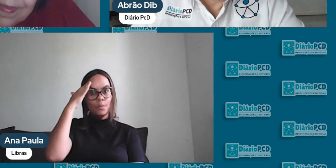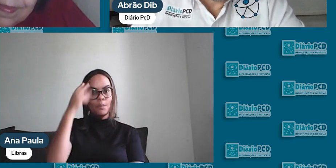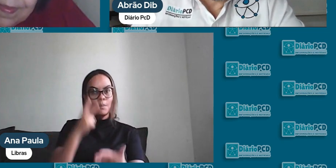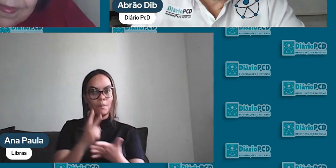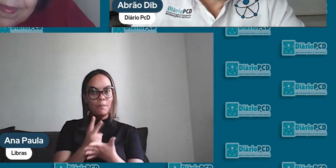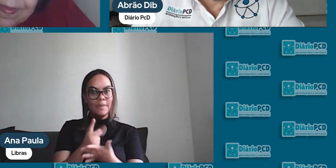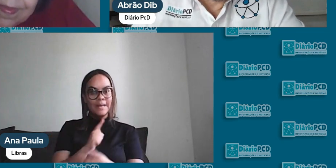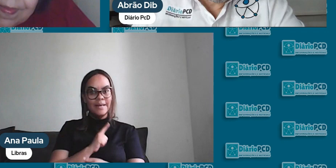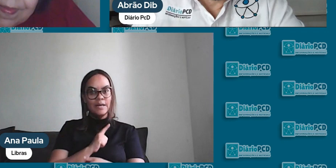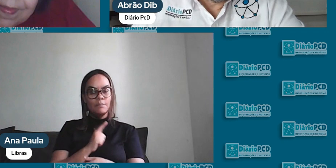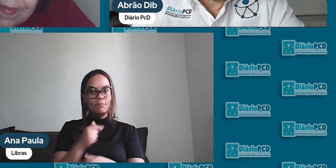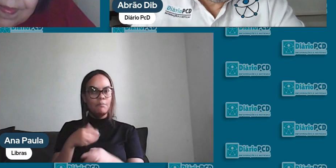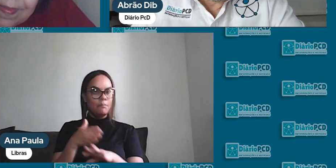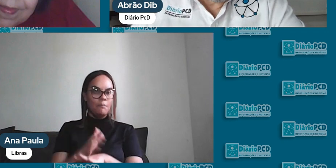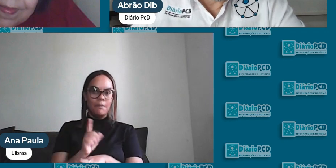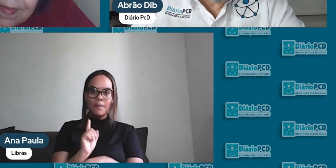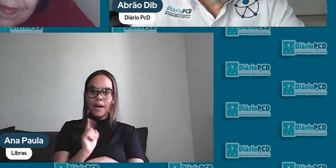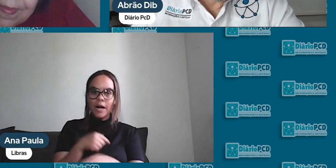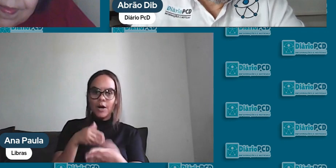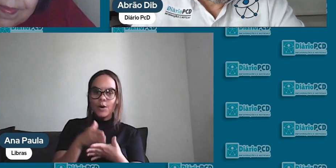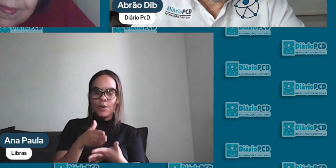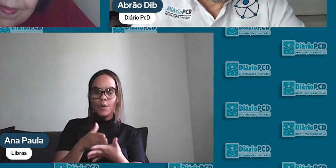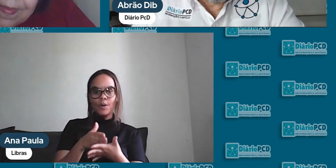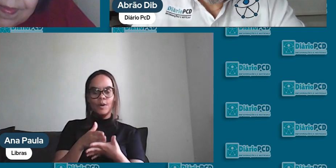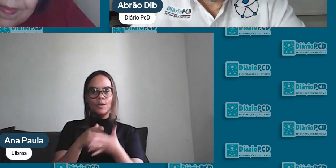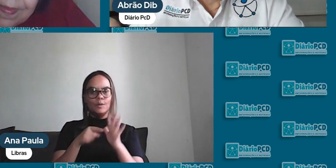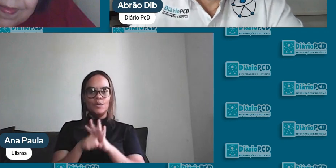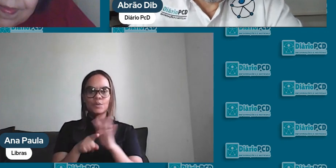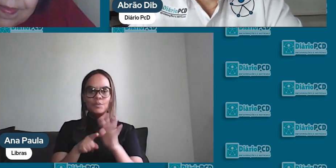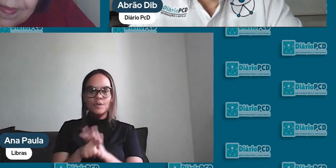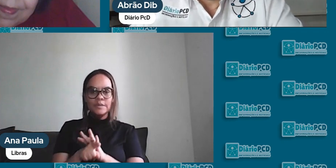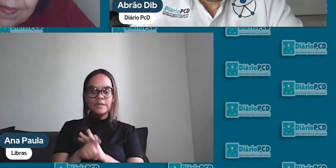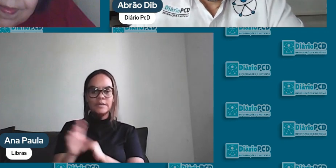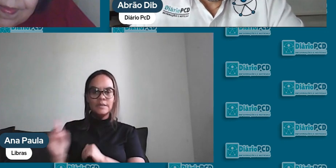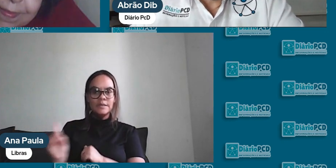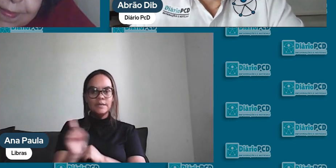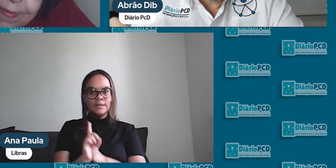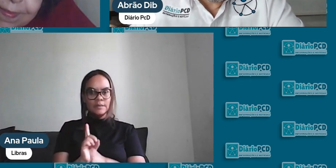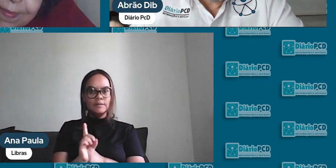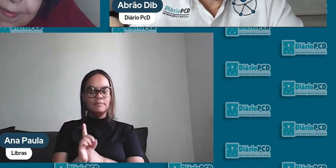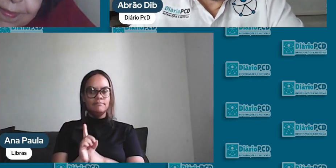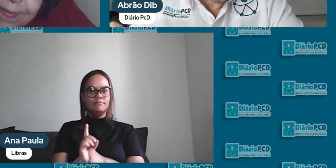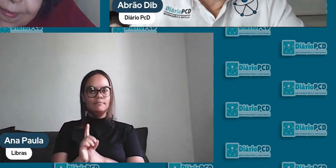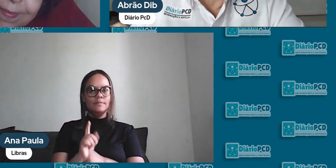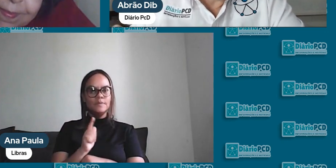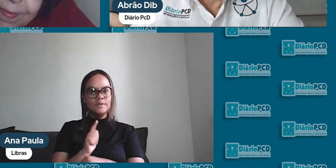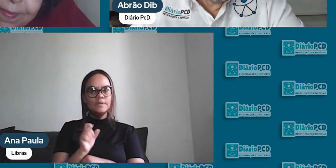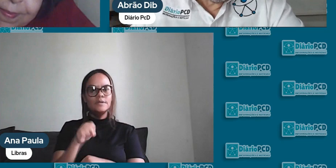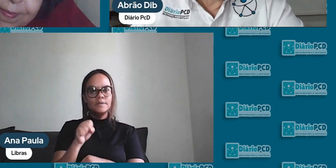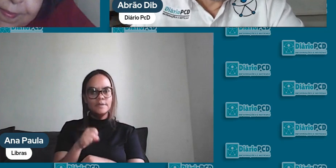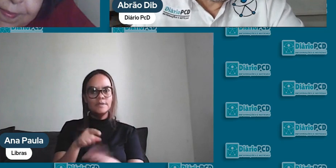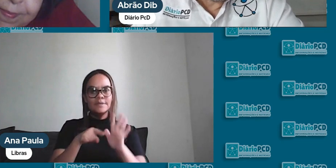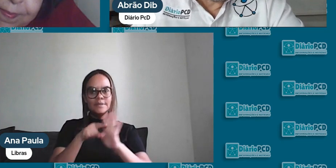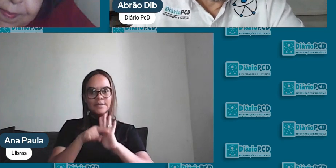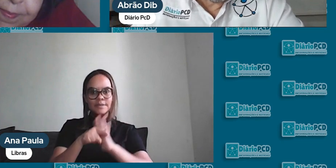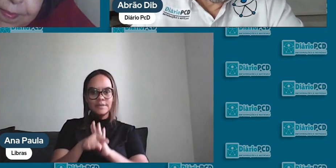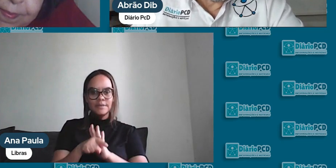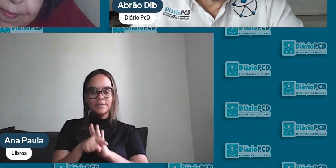pessoa não tenha participado dessa visita, ela terá aí a